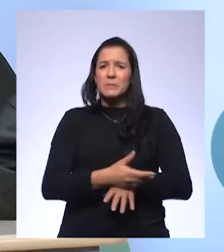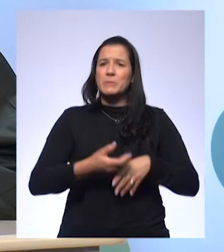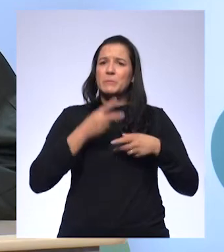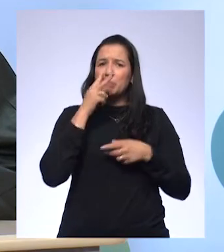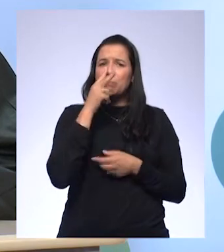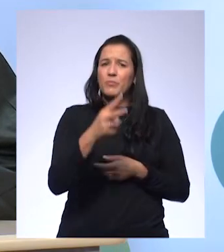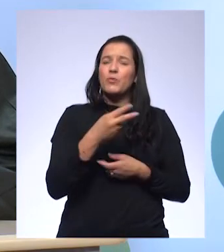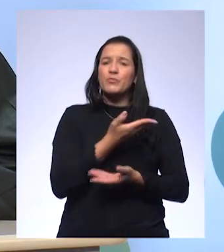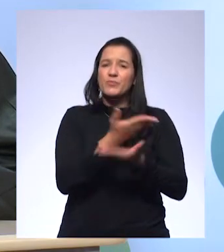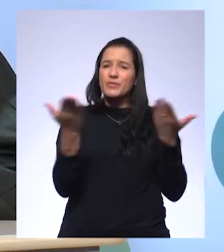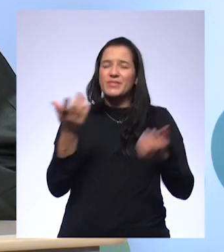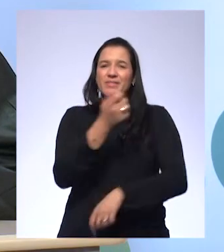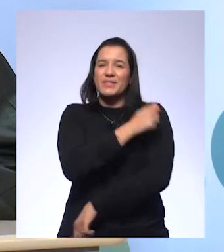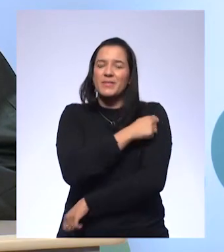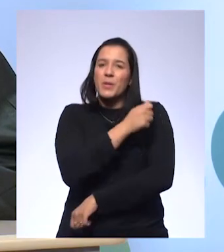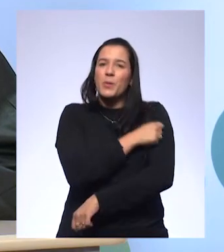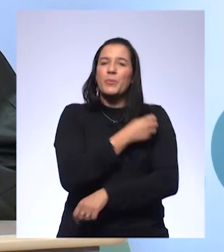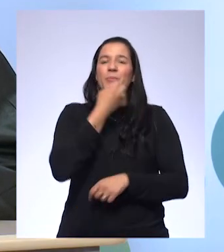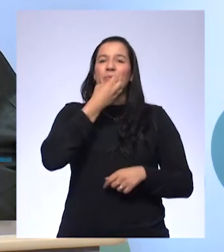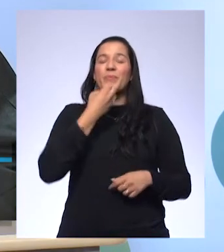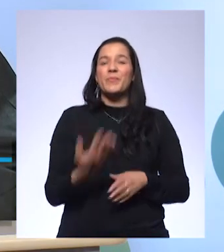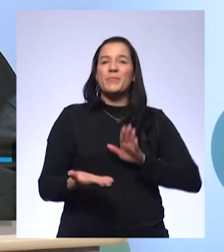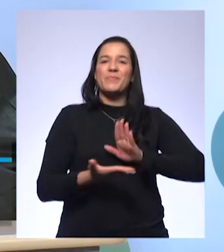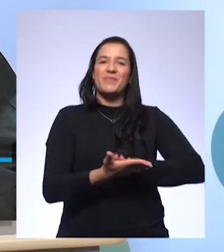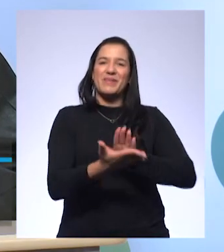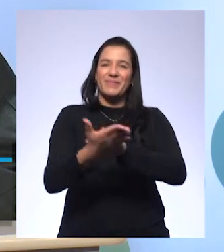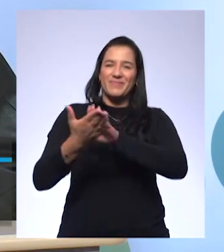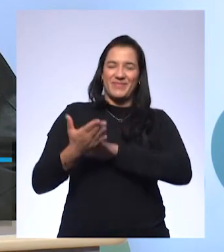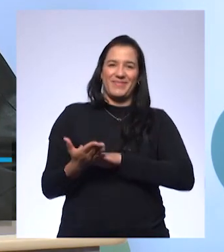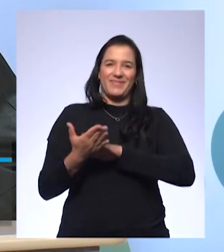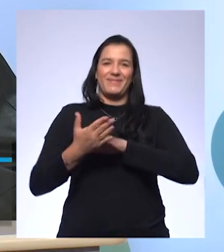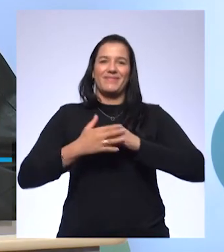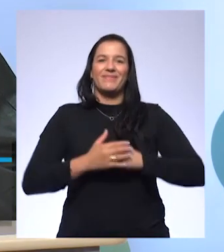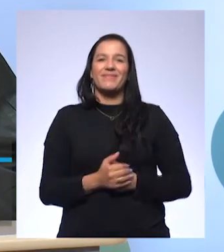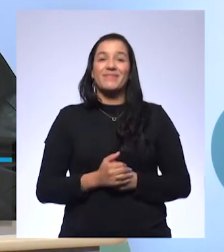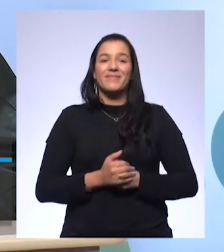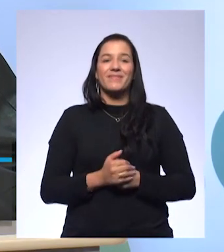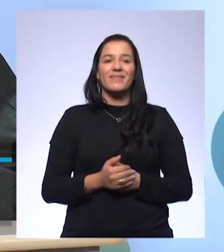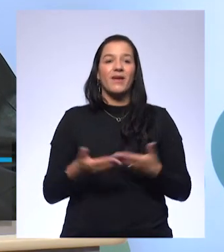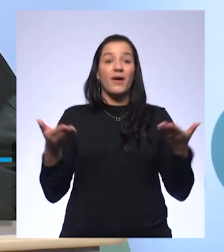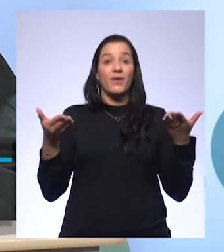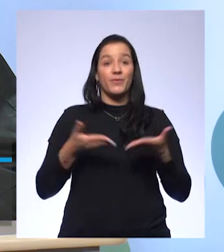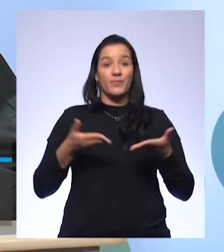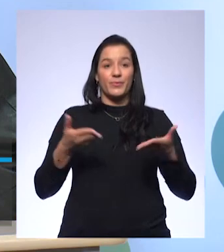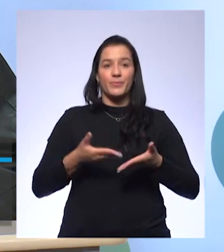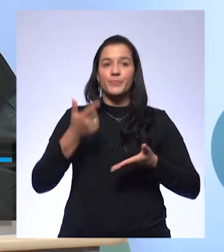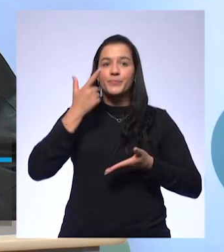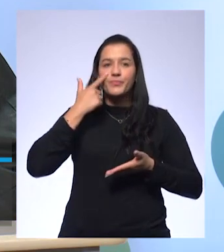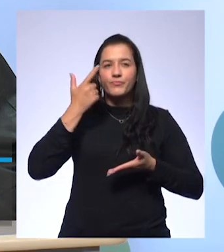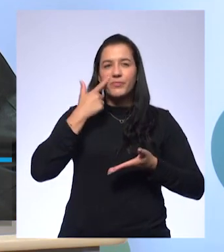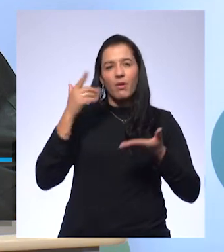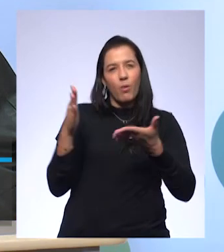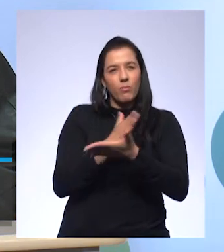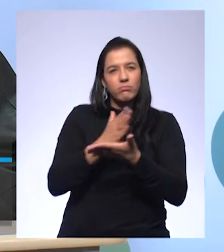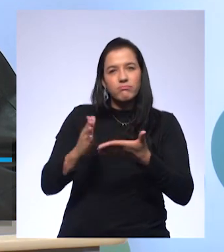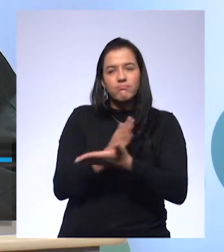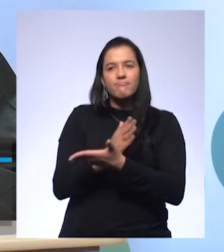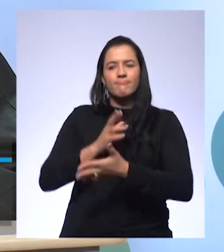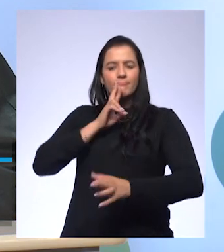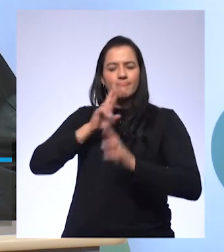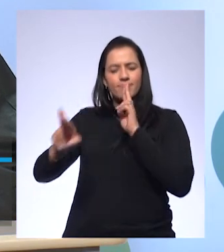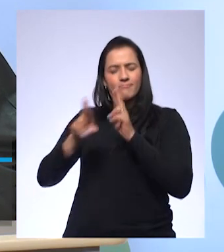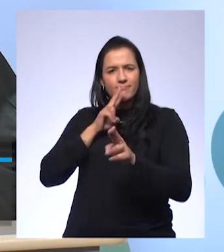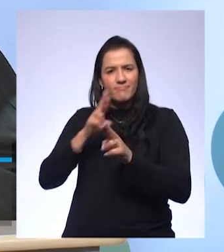dos estudantes, está muito legal, parabéns, garotada. Vamos aqui pegar algumas respostas que estão